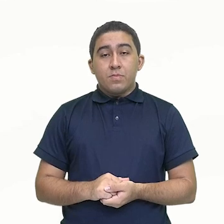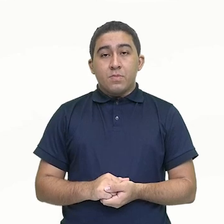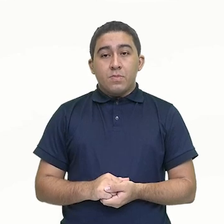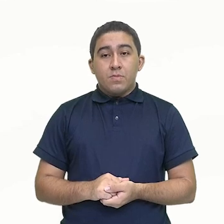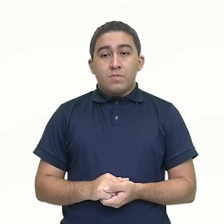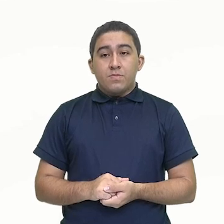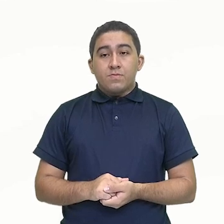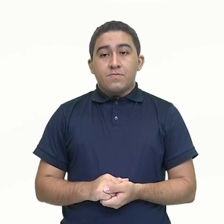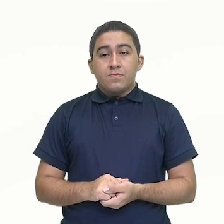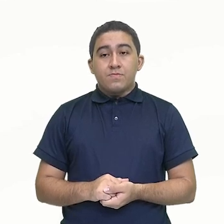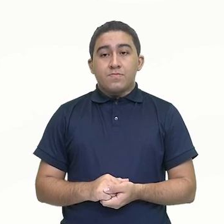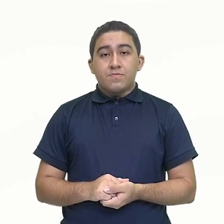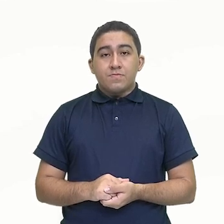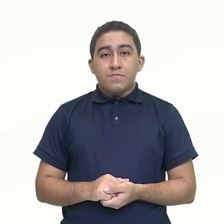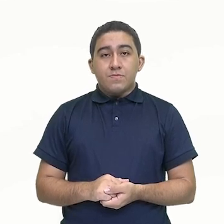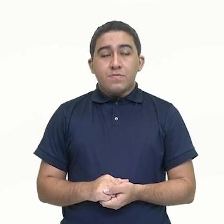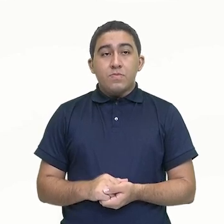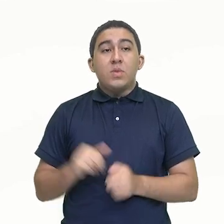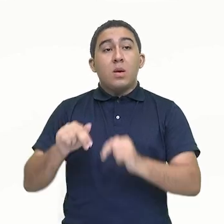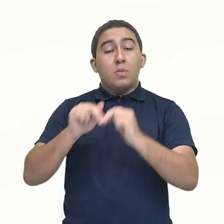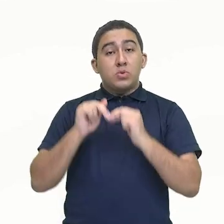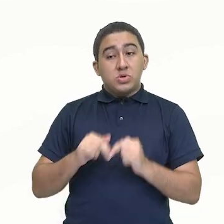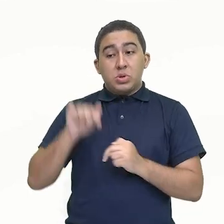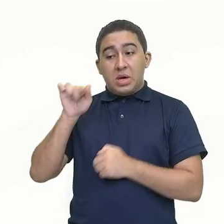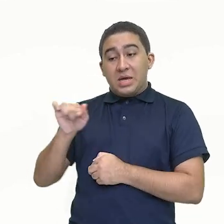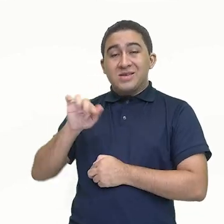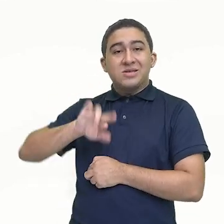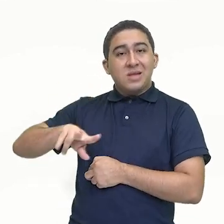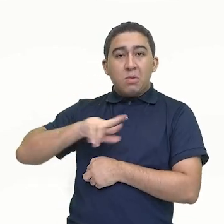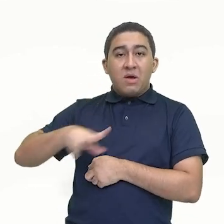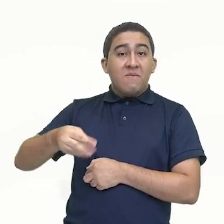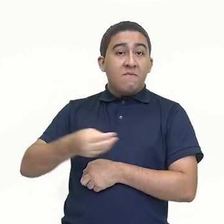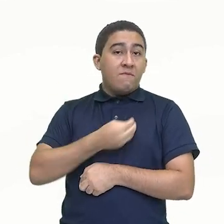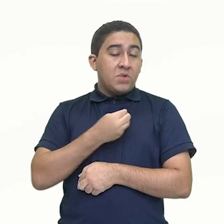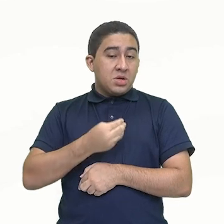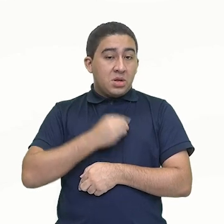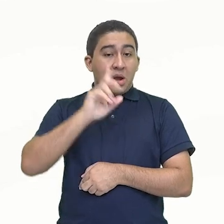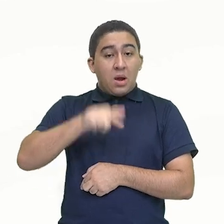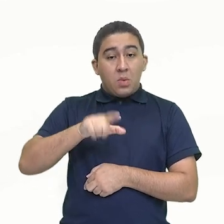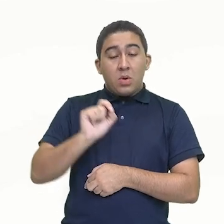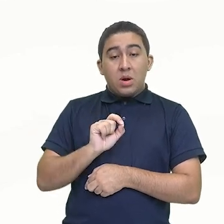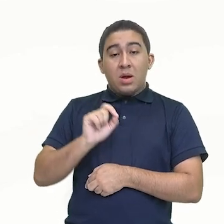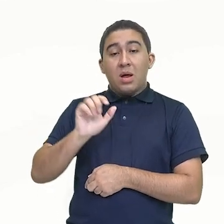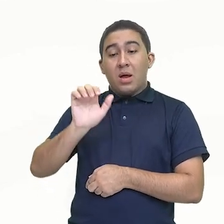eles não são chamados de seres vivos, eles são organismos